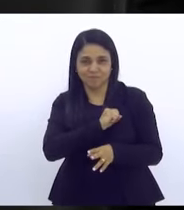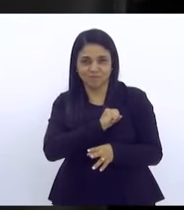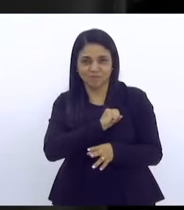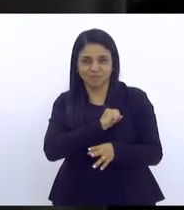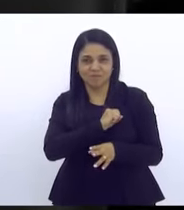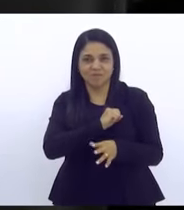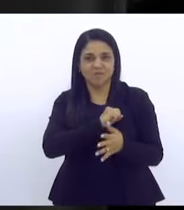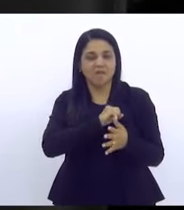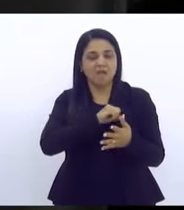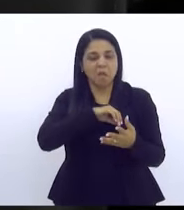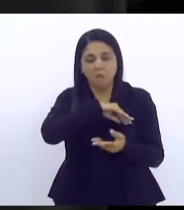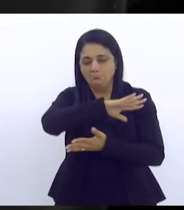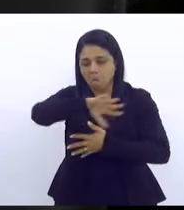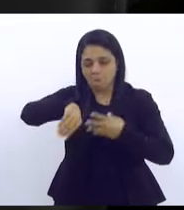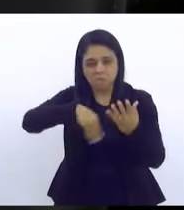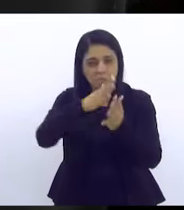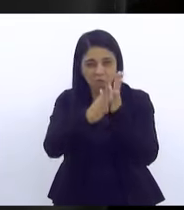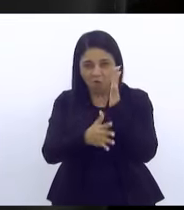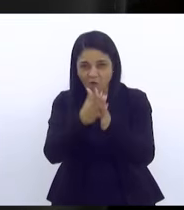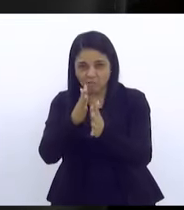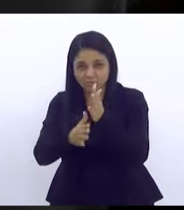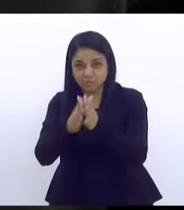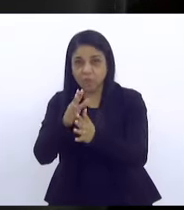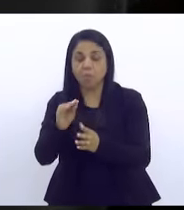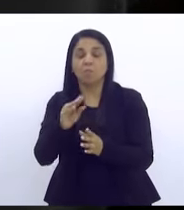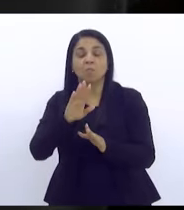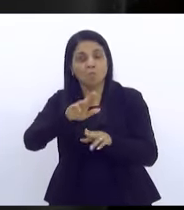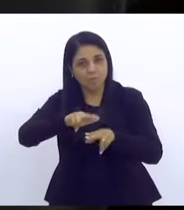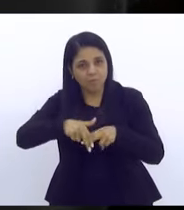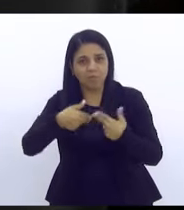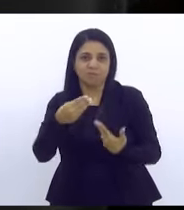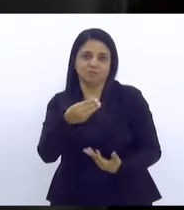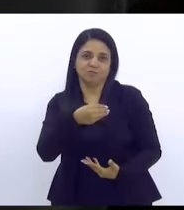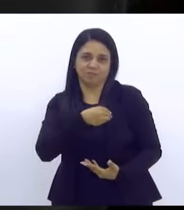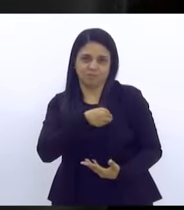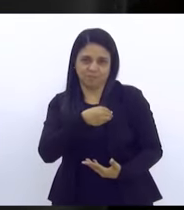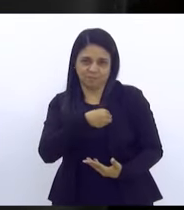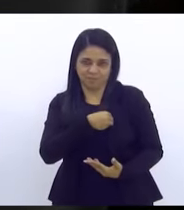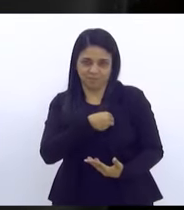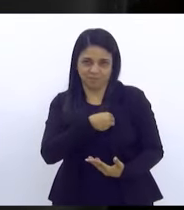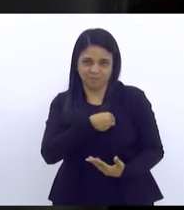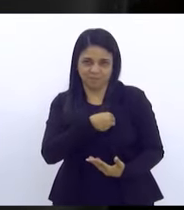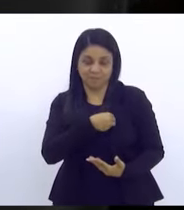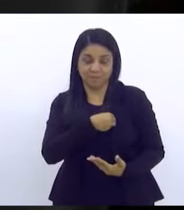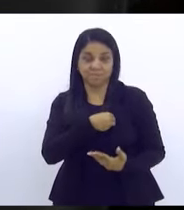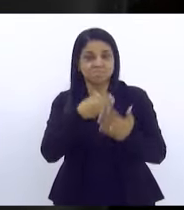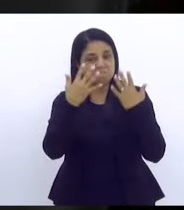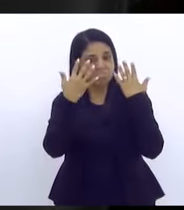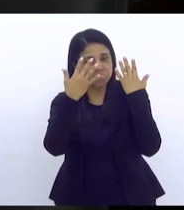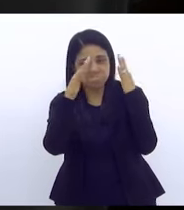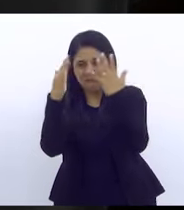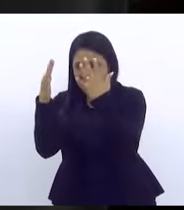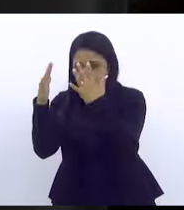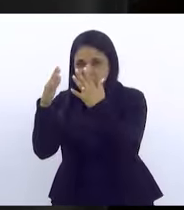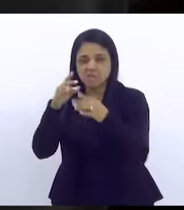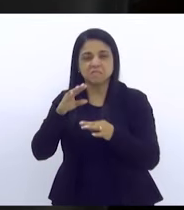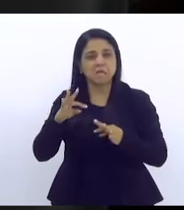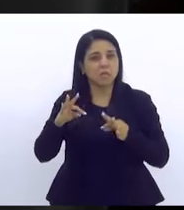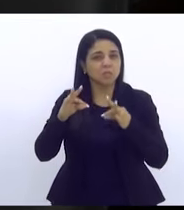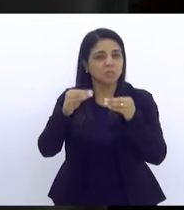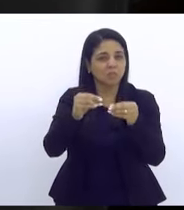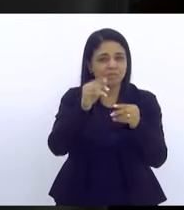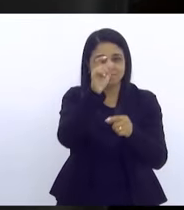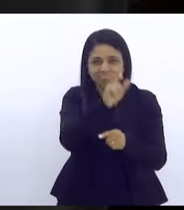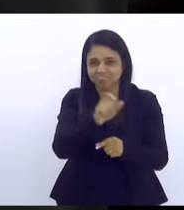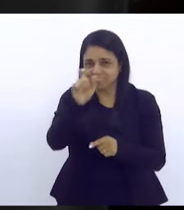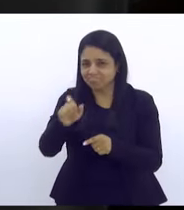caos estabelecido por causa do pecado. Por isso, parabéns a todas as educadoras